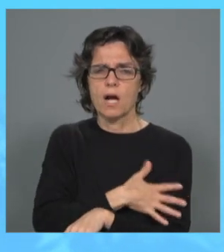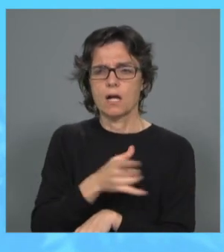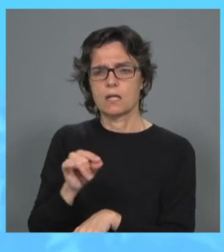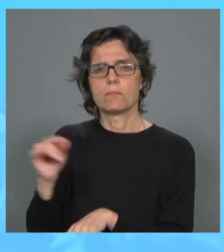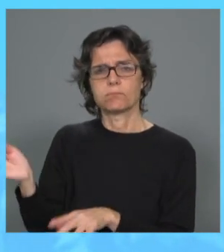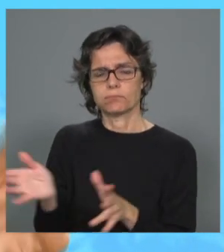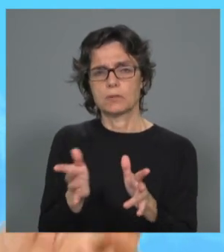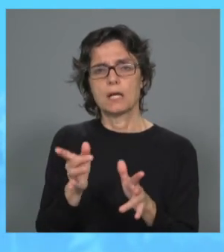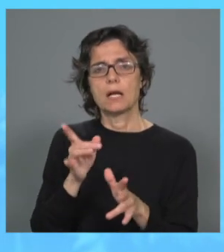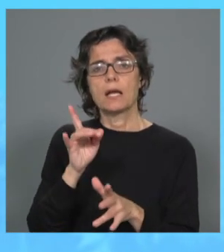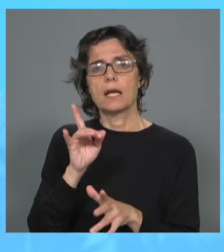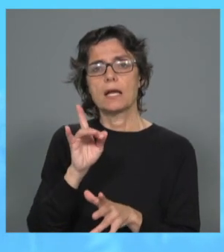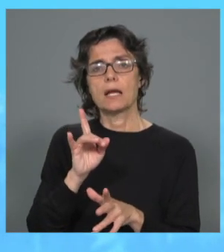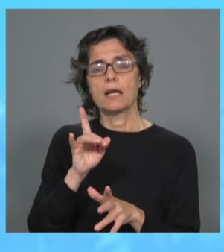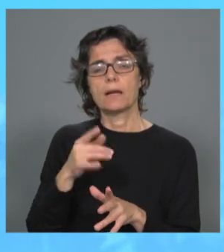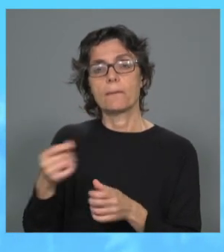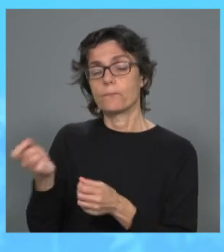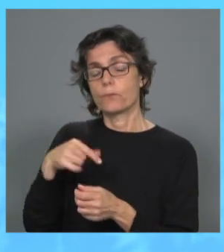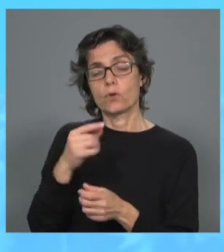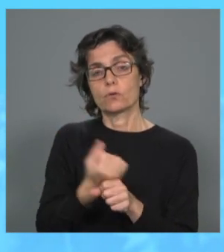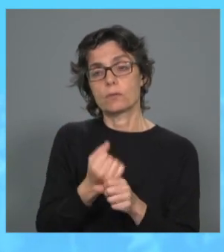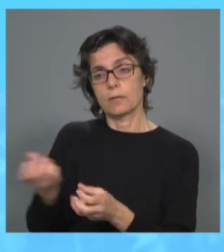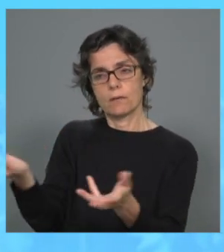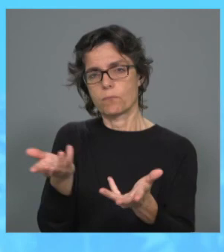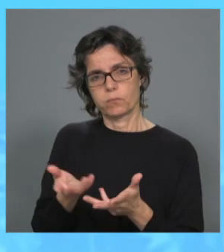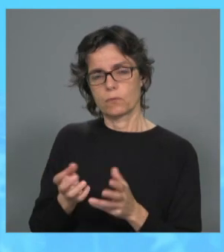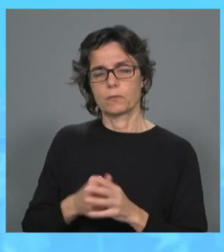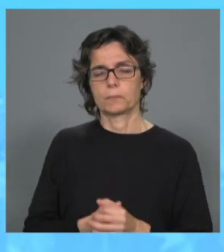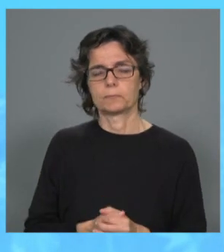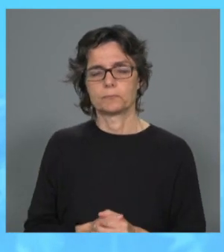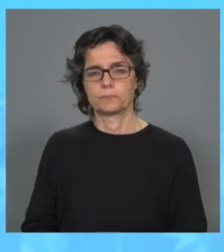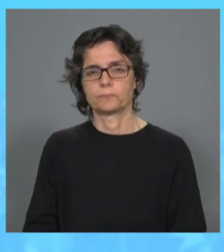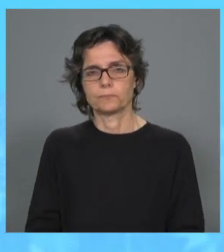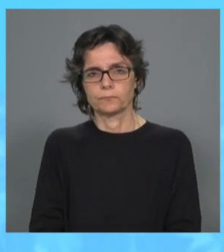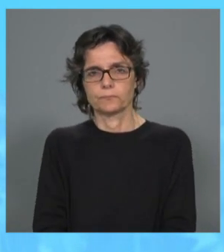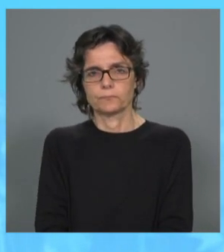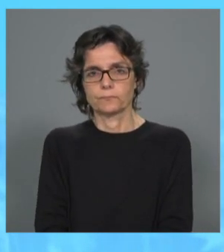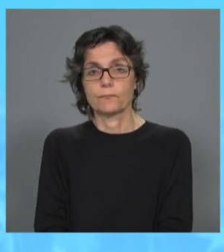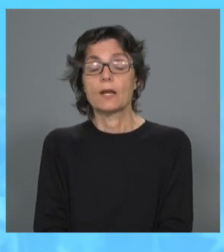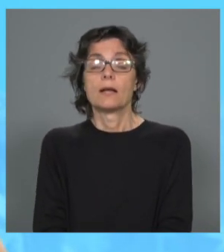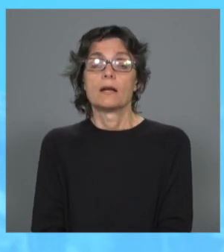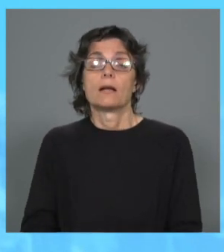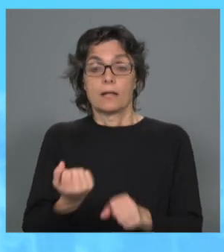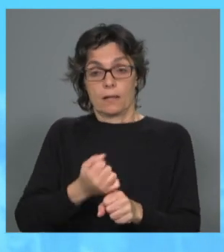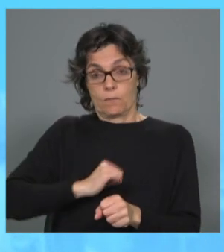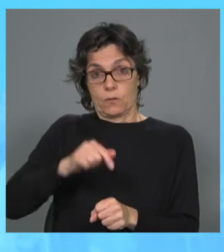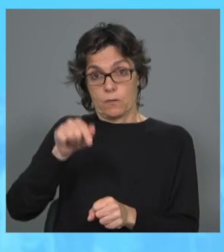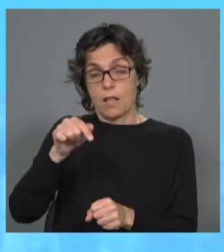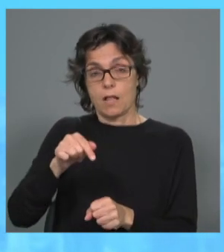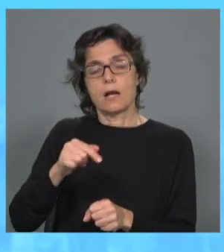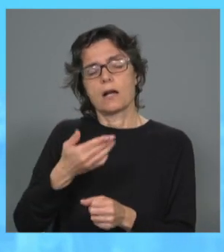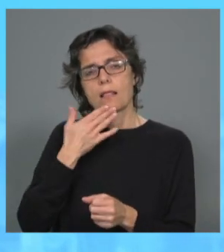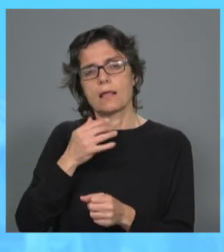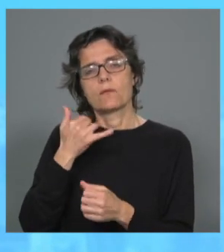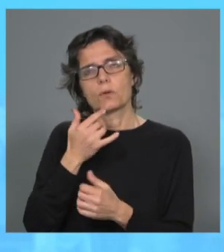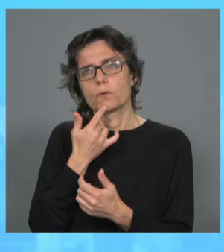irmãs integram-nos, acolhem-nos muito bem também, todo o grupo. E isto dá-nos uma alegria muito grande, isto é possível.